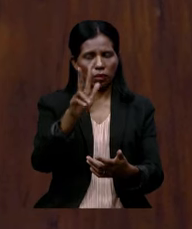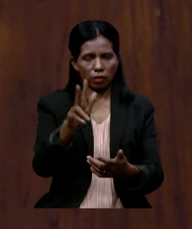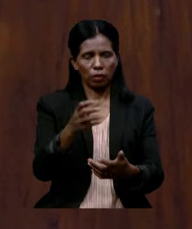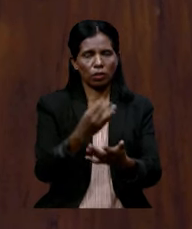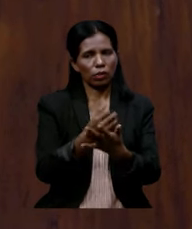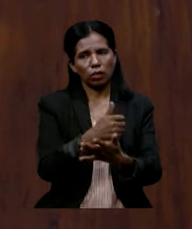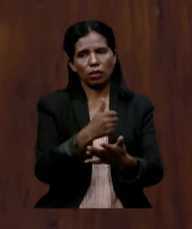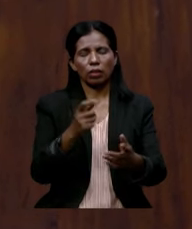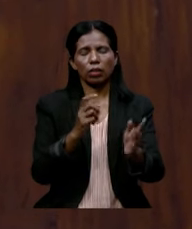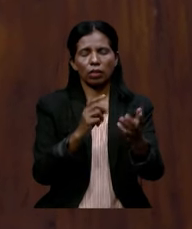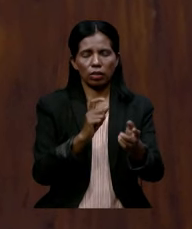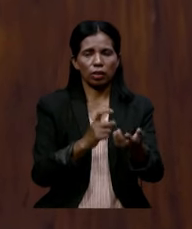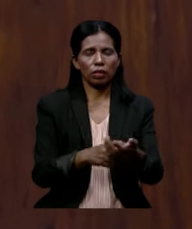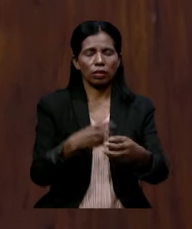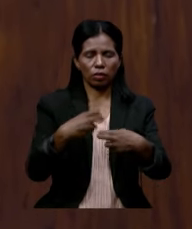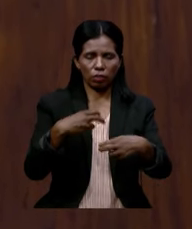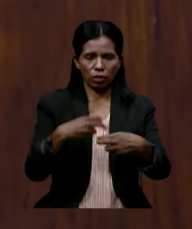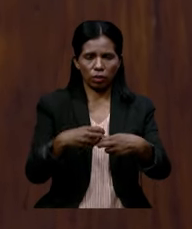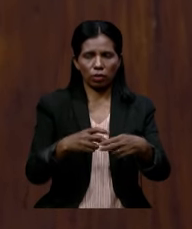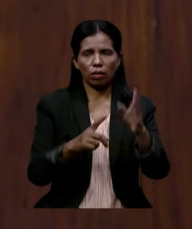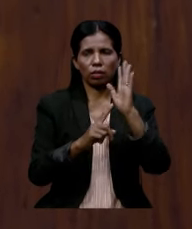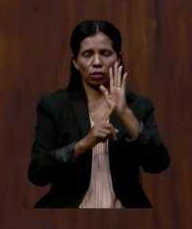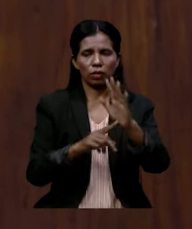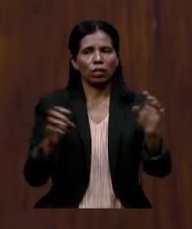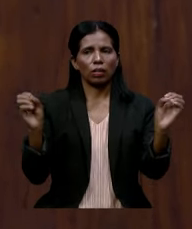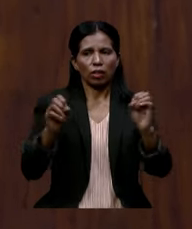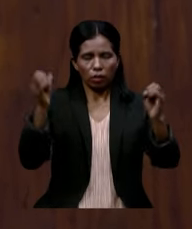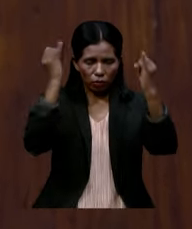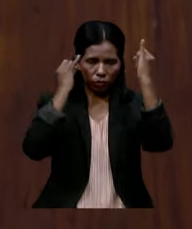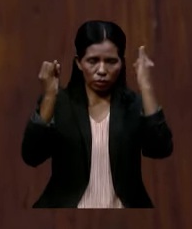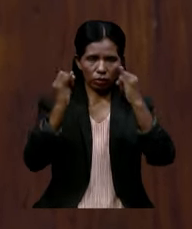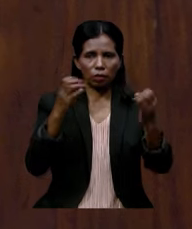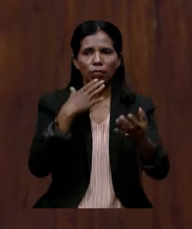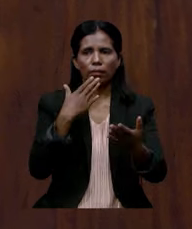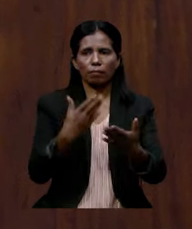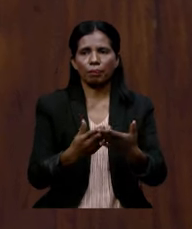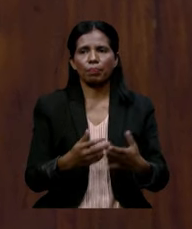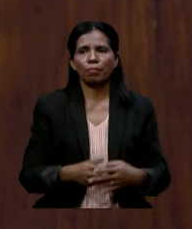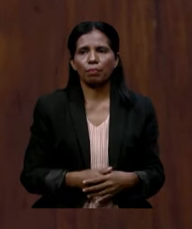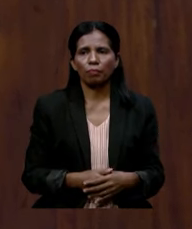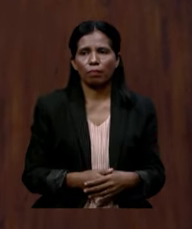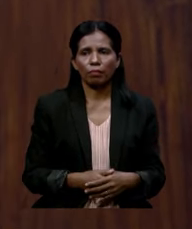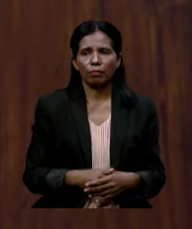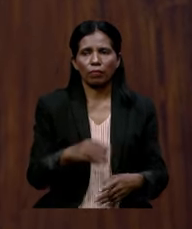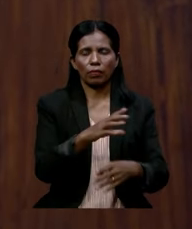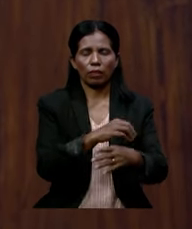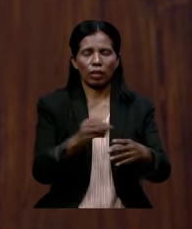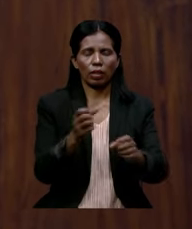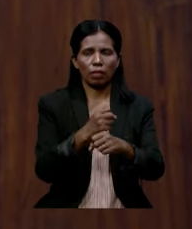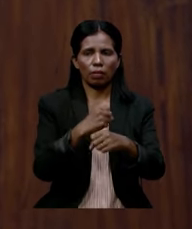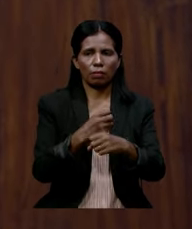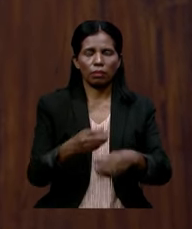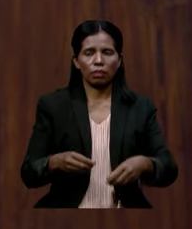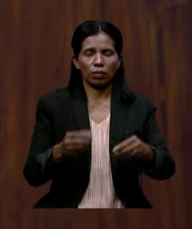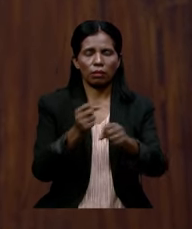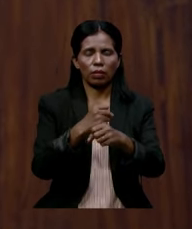difícil a tua publicação e o tempo não vai enquanto leia a informação BMA adequada. Medidas primeiro no Emahalo, a me informa o